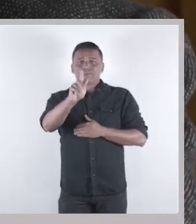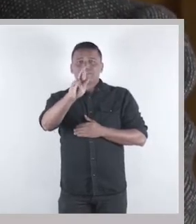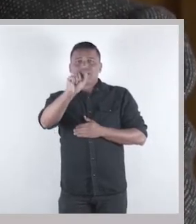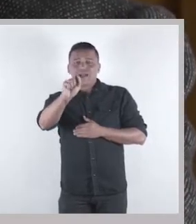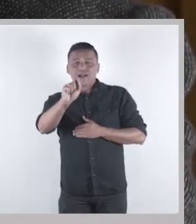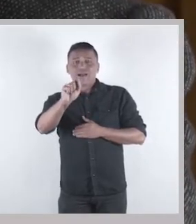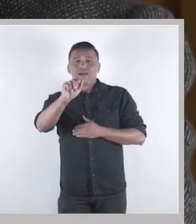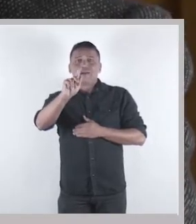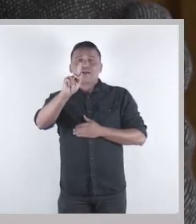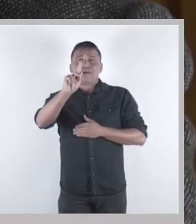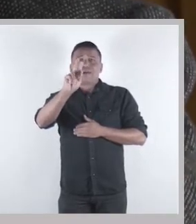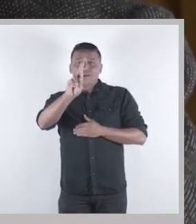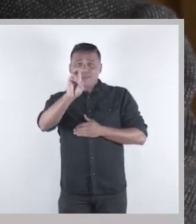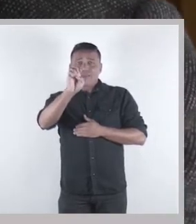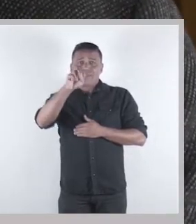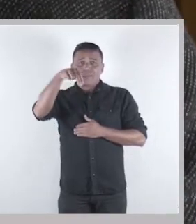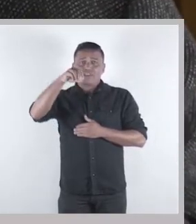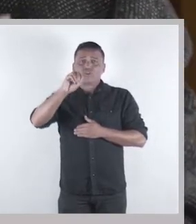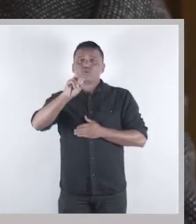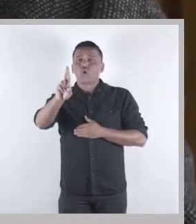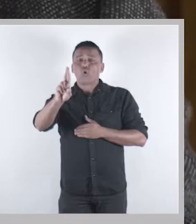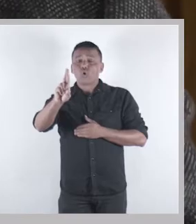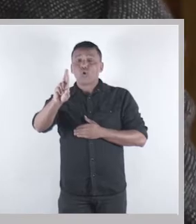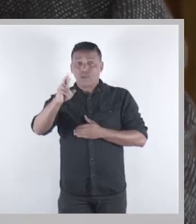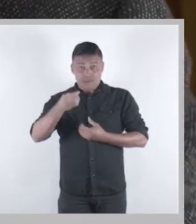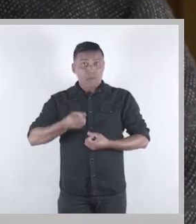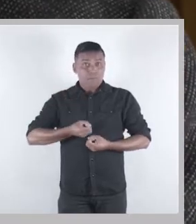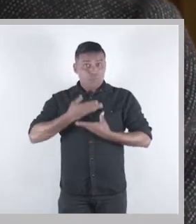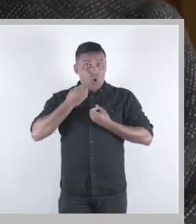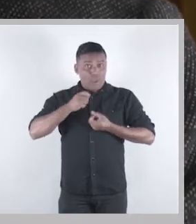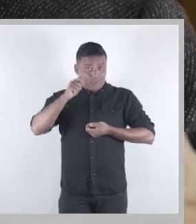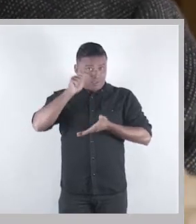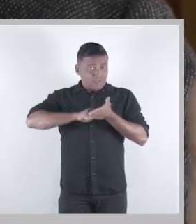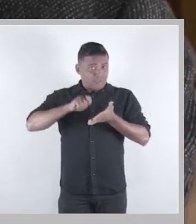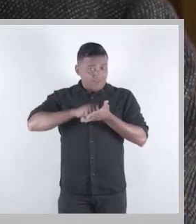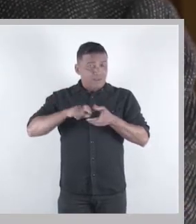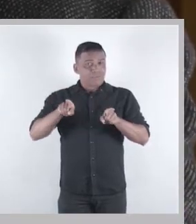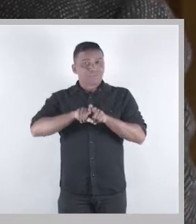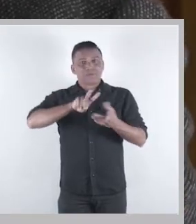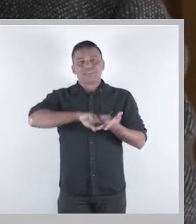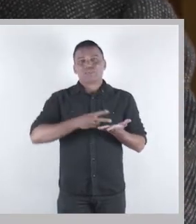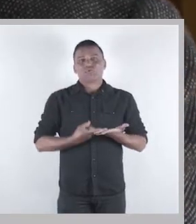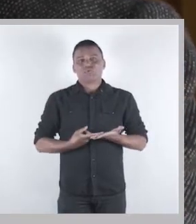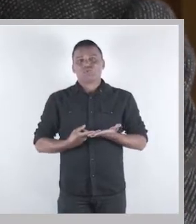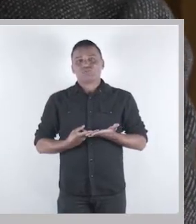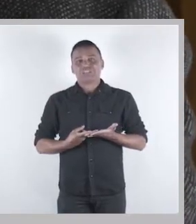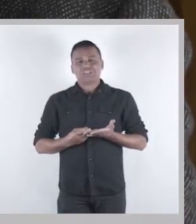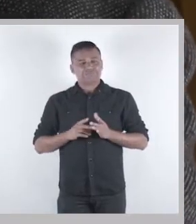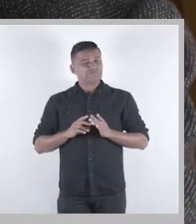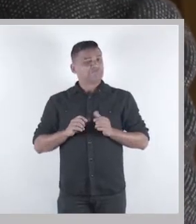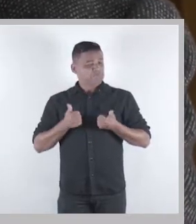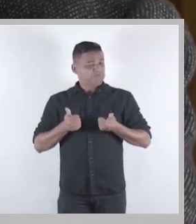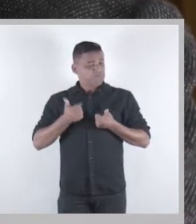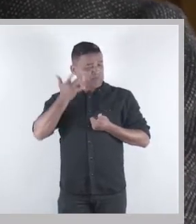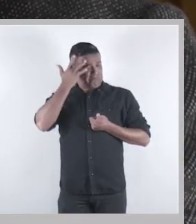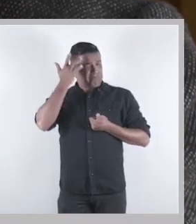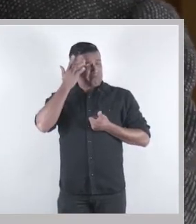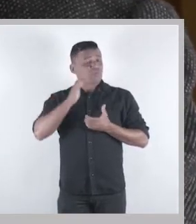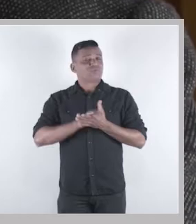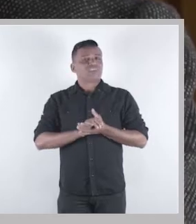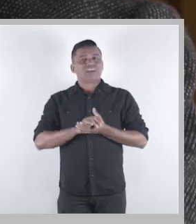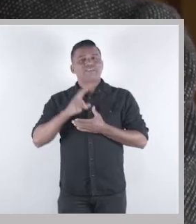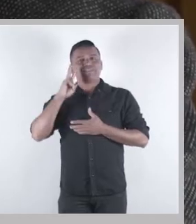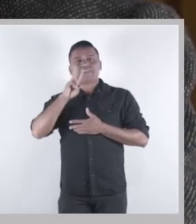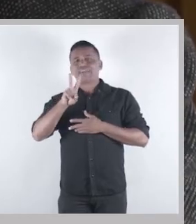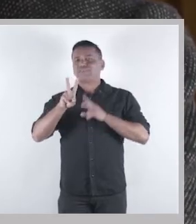né Muito sofisticado E aí você vai vai vendo né várias gerações que vão passando de